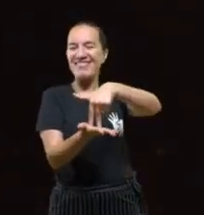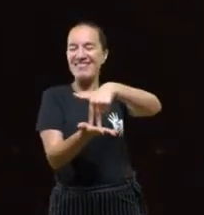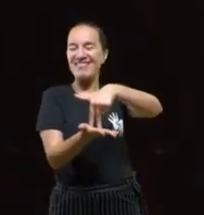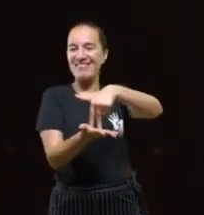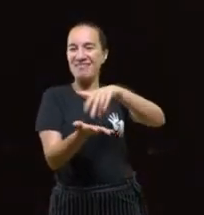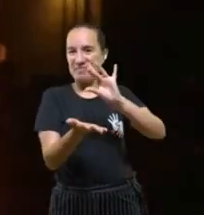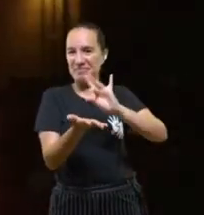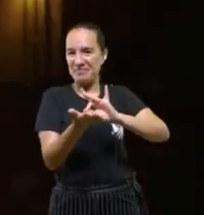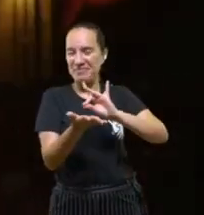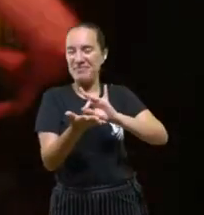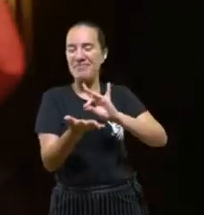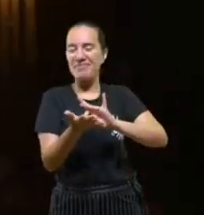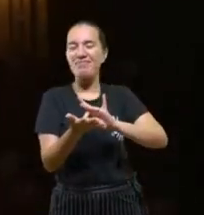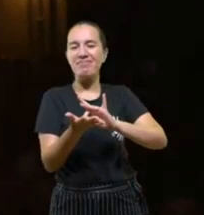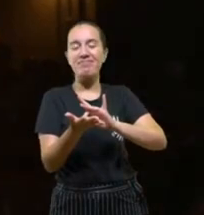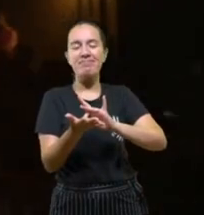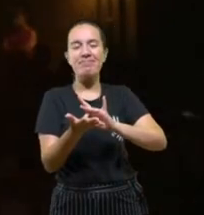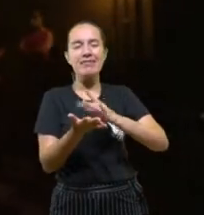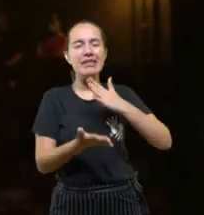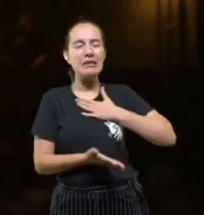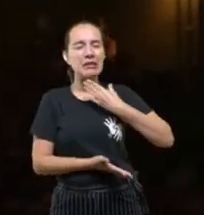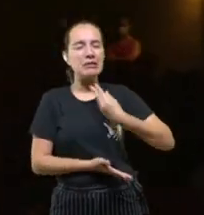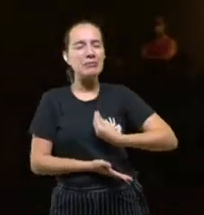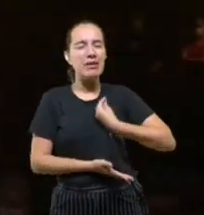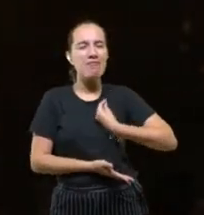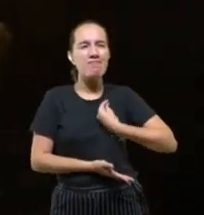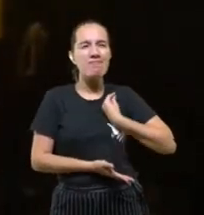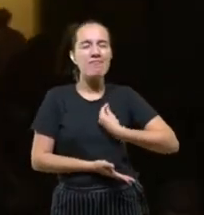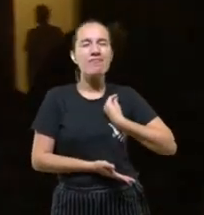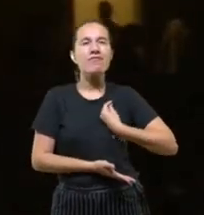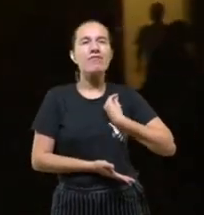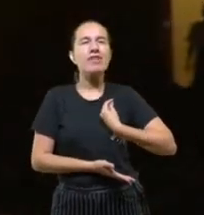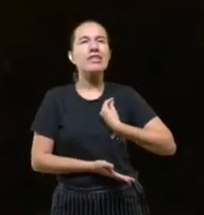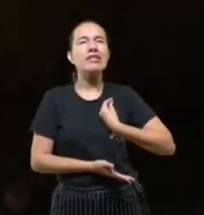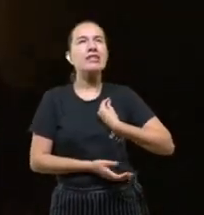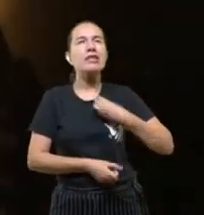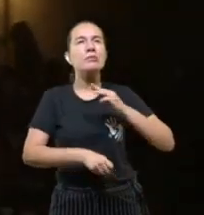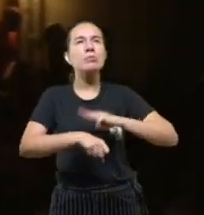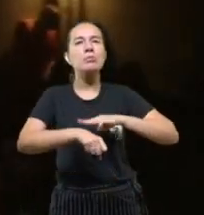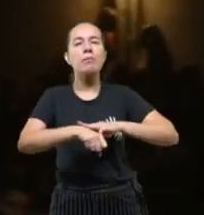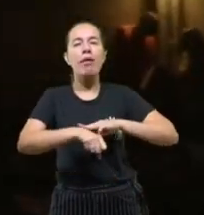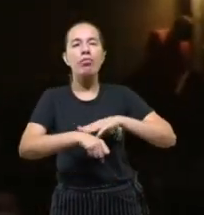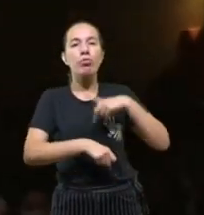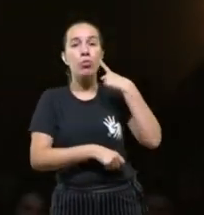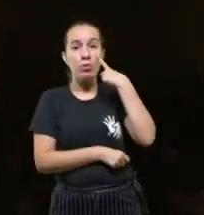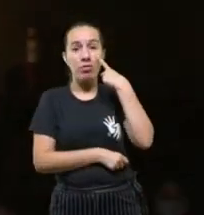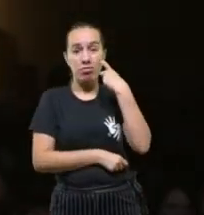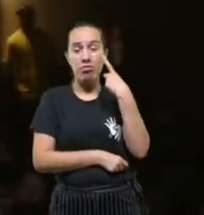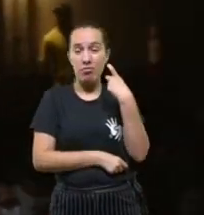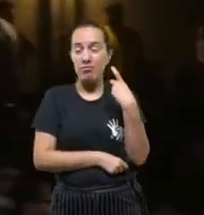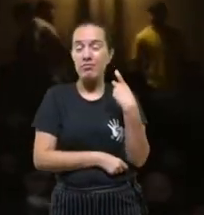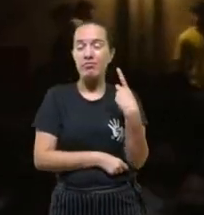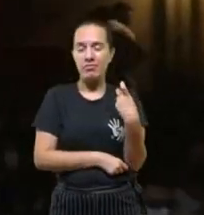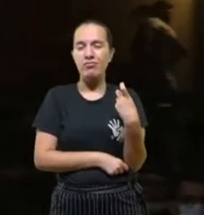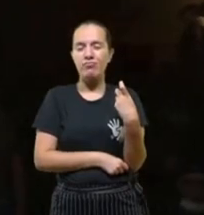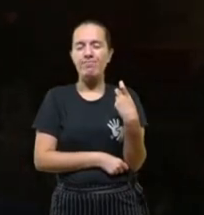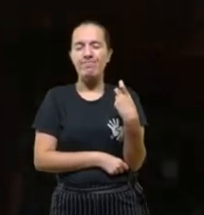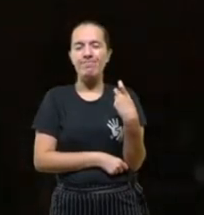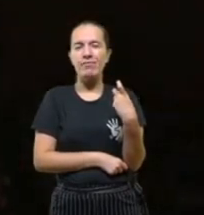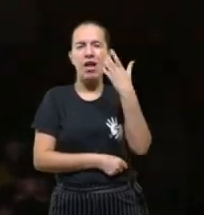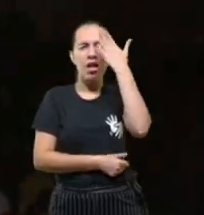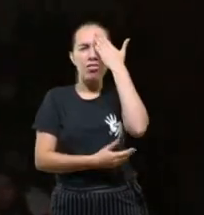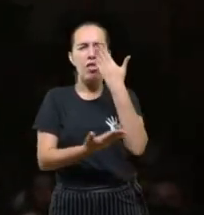eu estou vivendo um momento de... É interessante, eu creio que todos